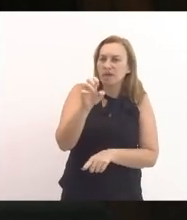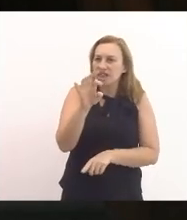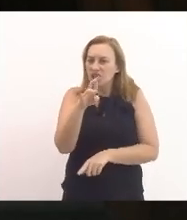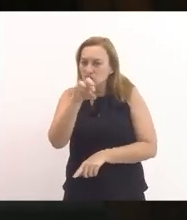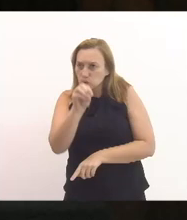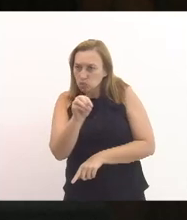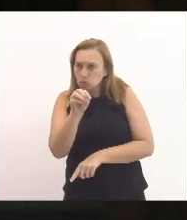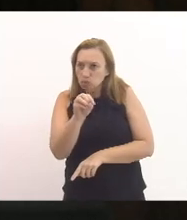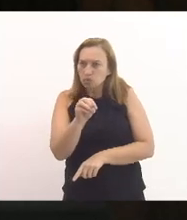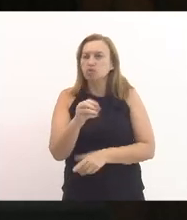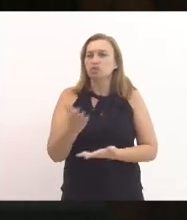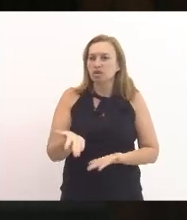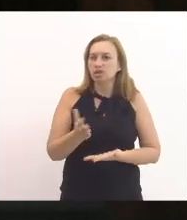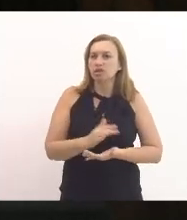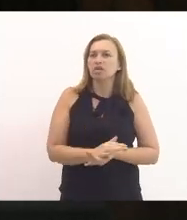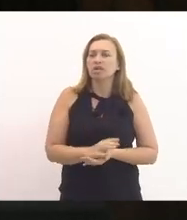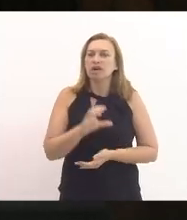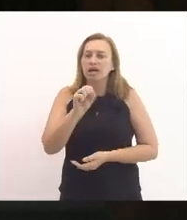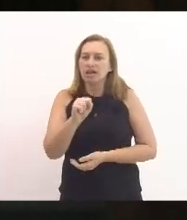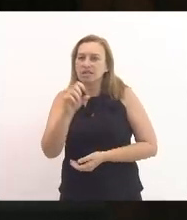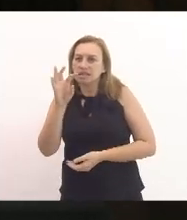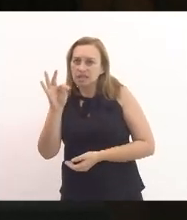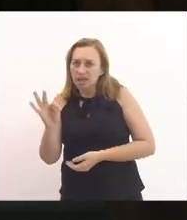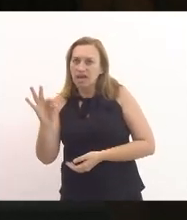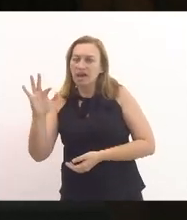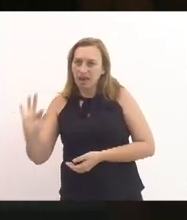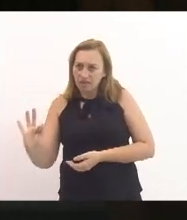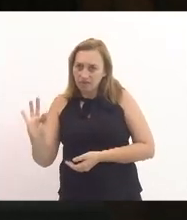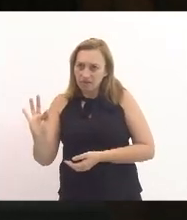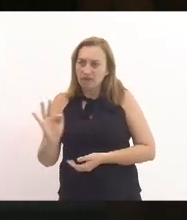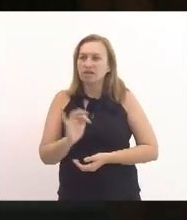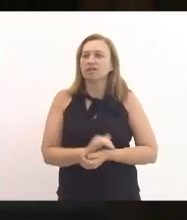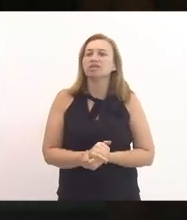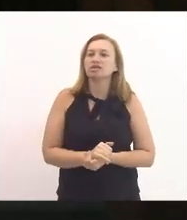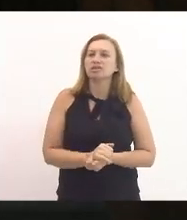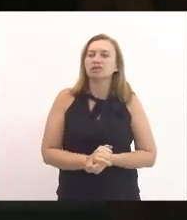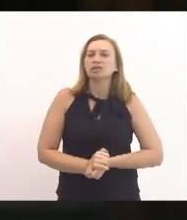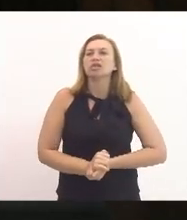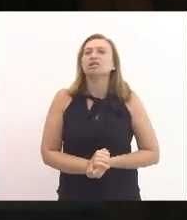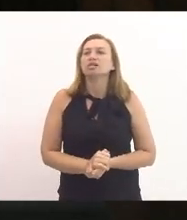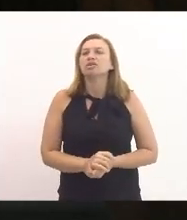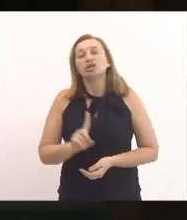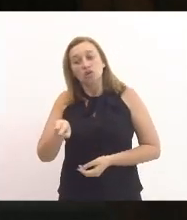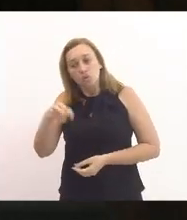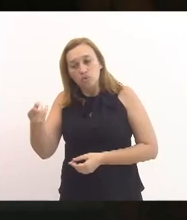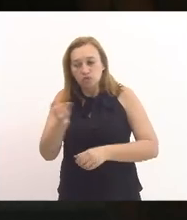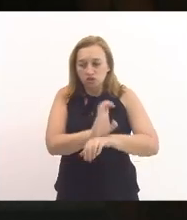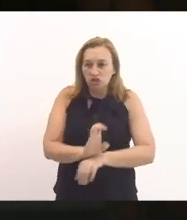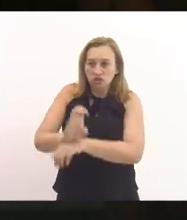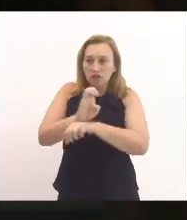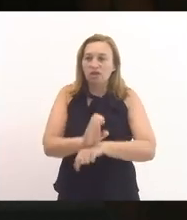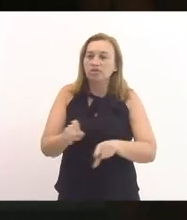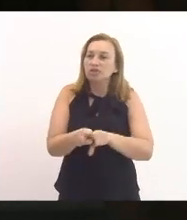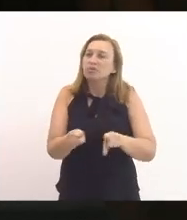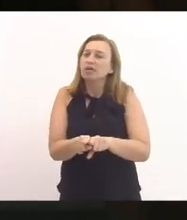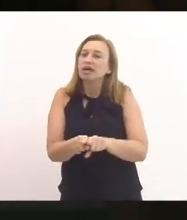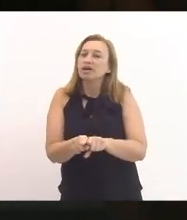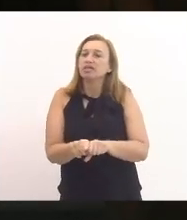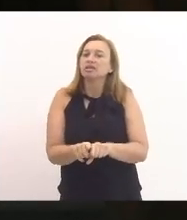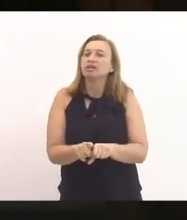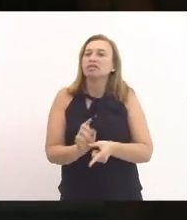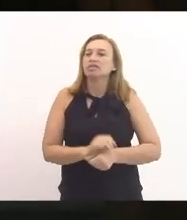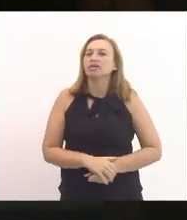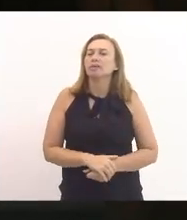que já inclusive previsto em sede lá no STF no Supremo Tribunal Federal forma consolidada e também outros estados além do que